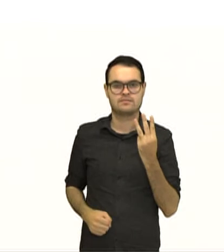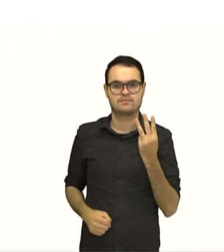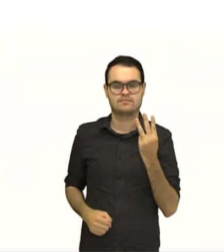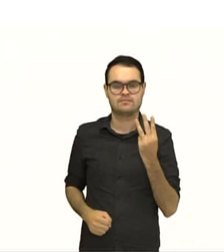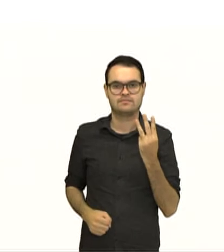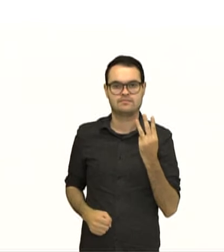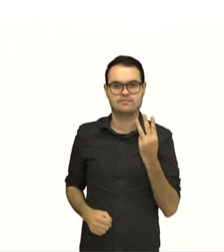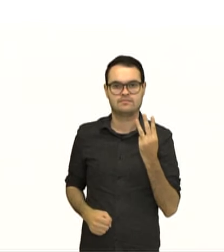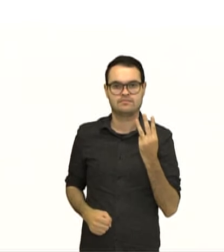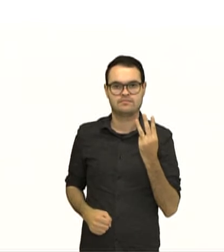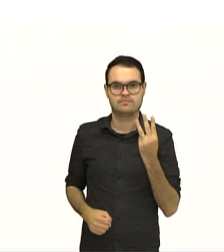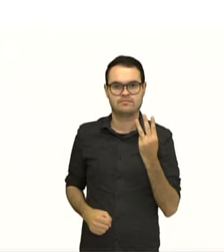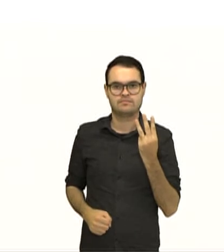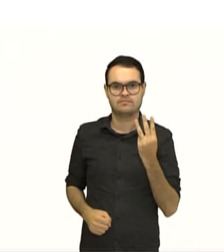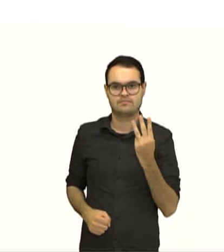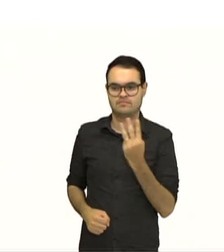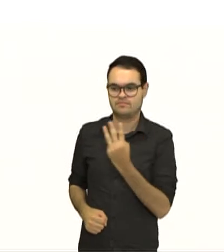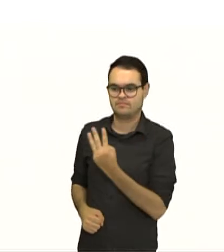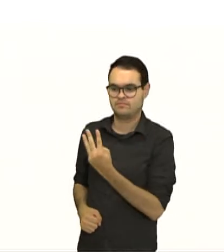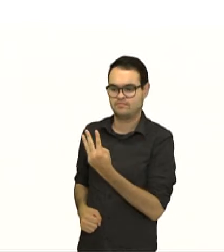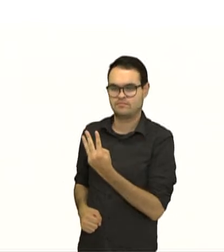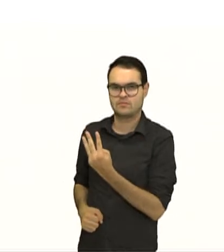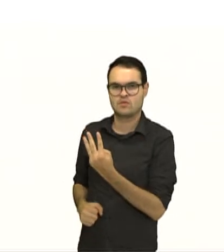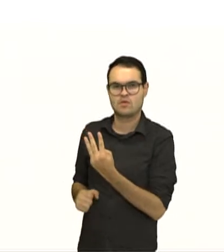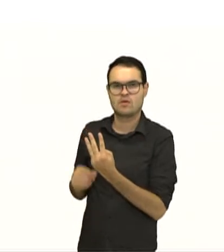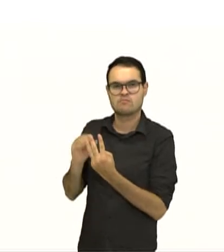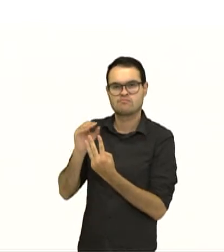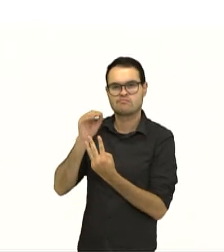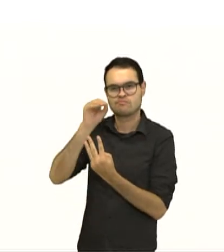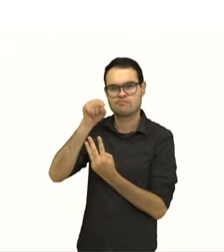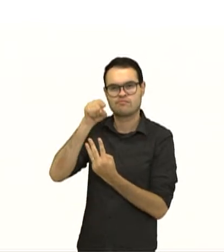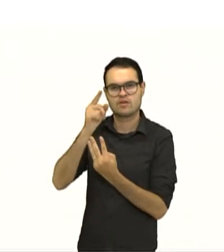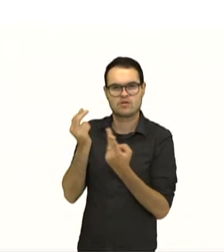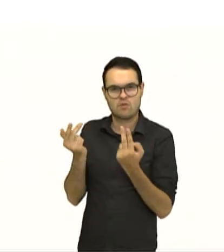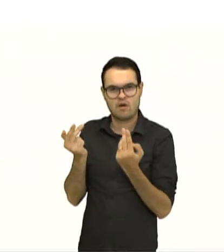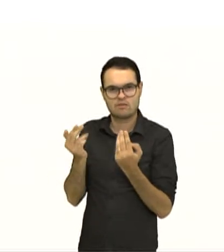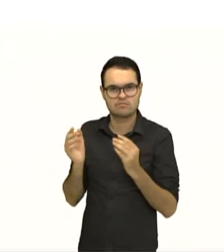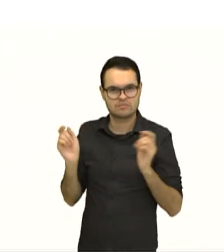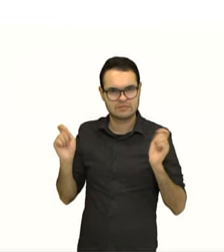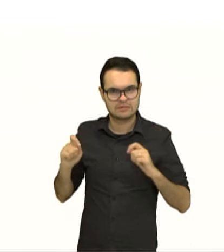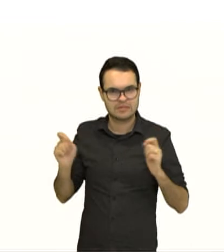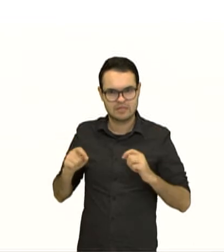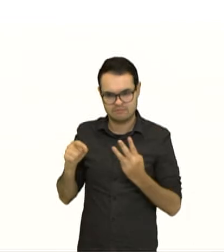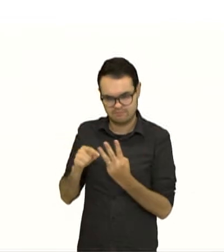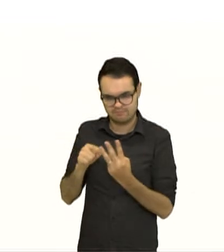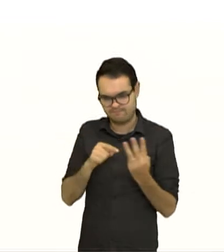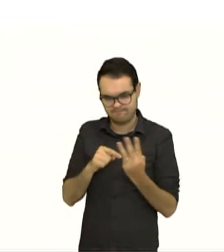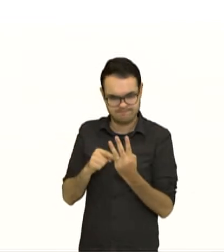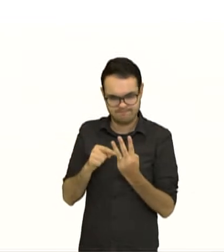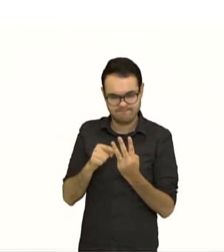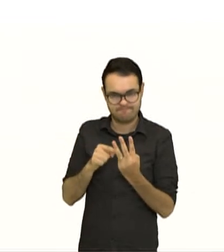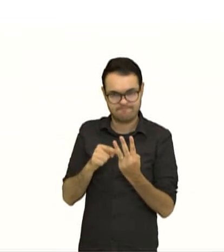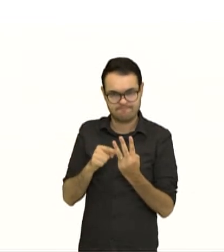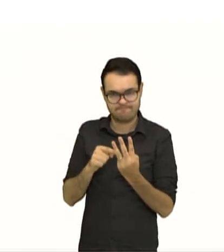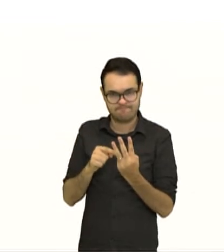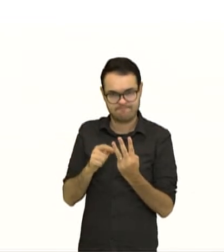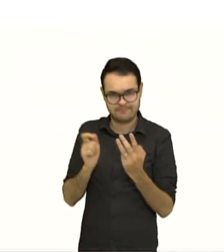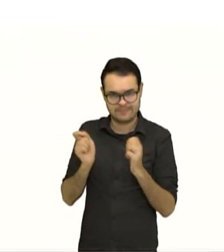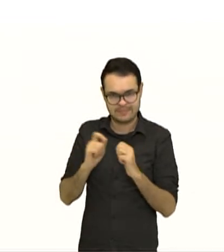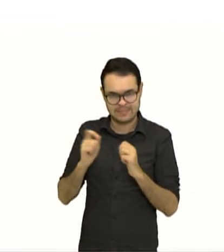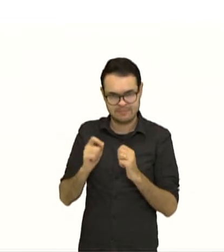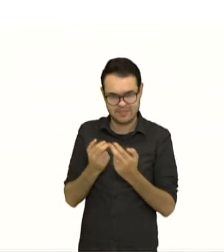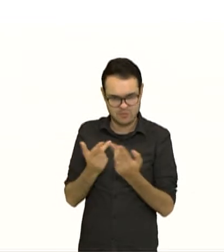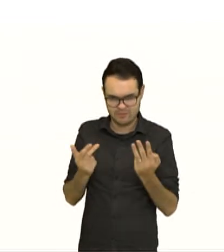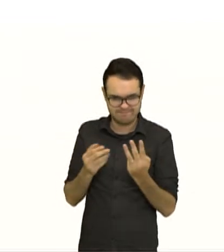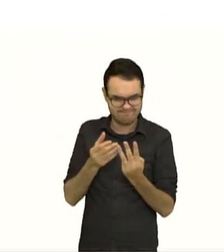consigo escrever esse 3 com fatores iguais? Vamos pensar. Acho que não, acho que é só o 3, né? Porque 3 é